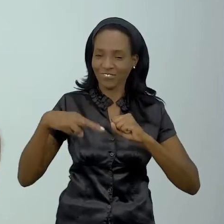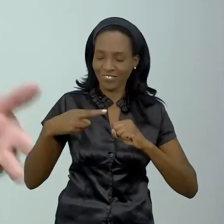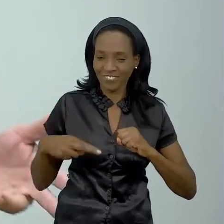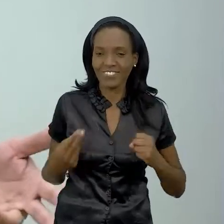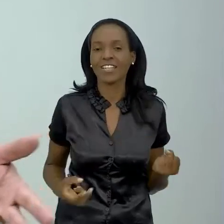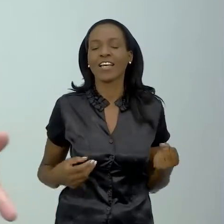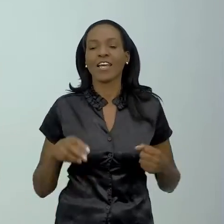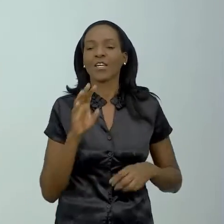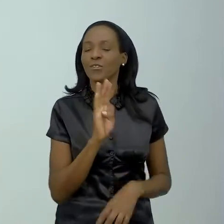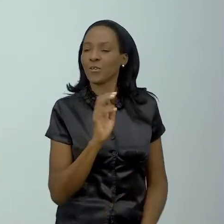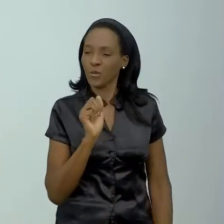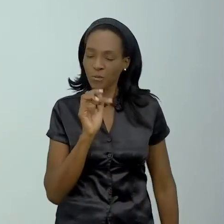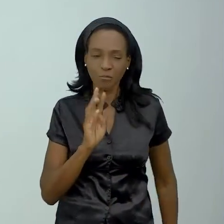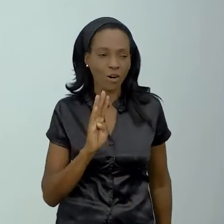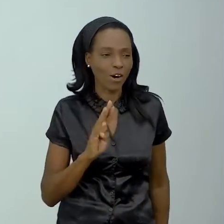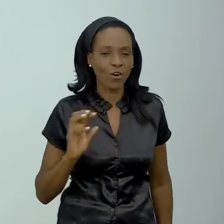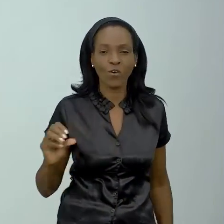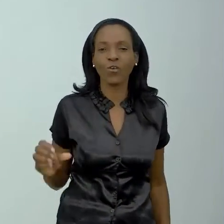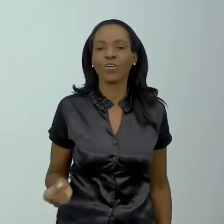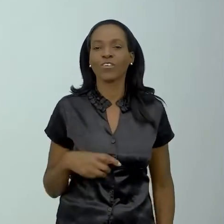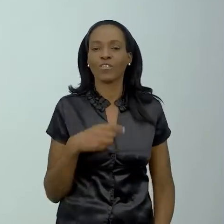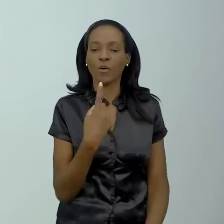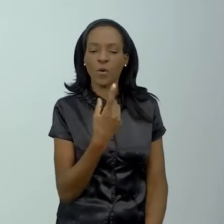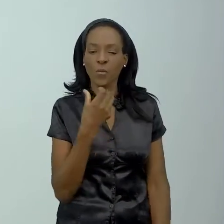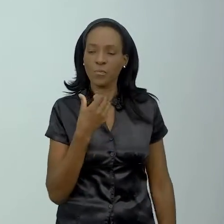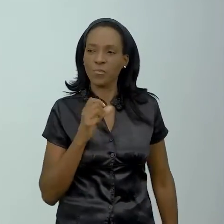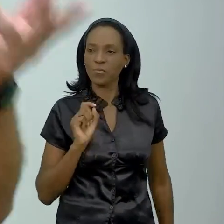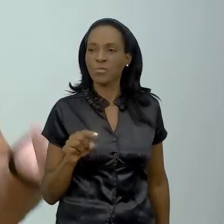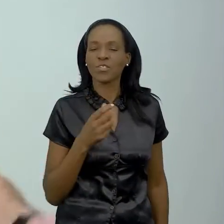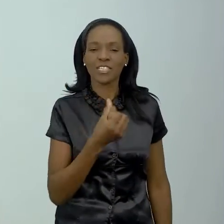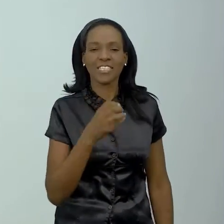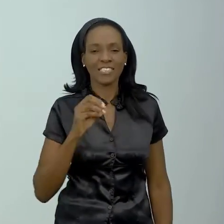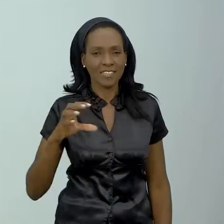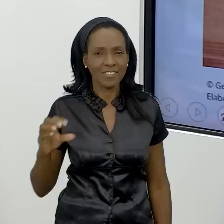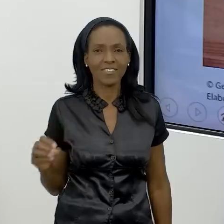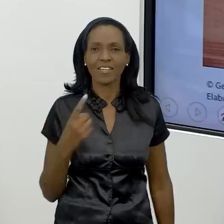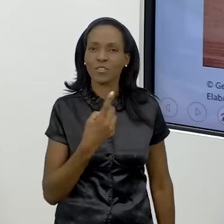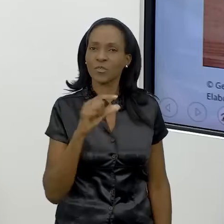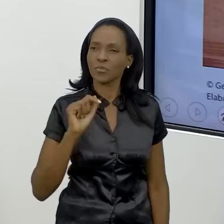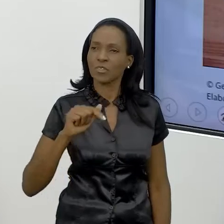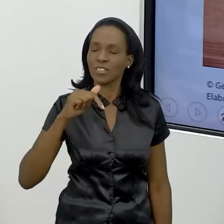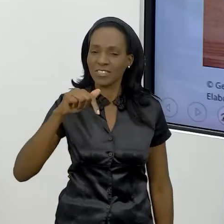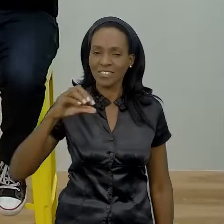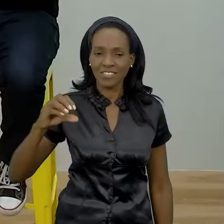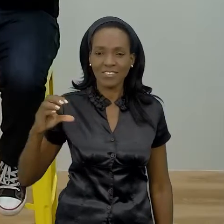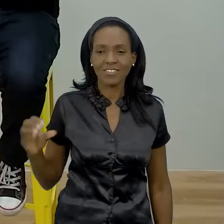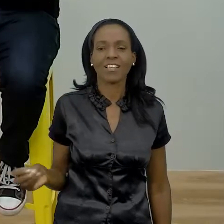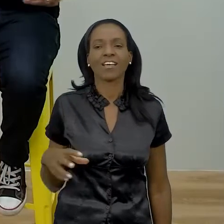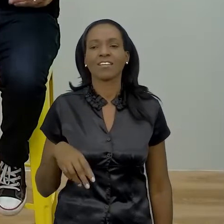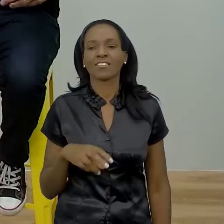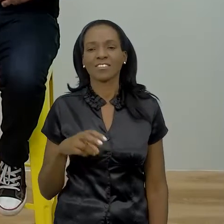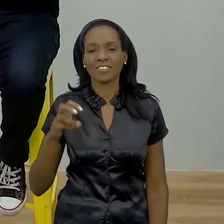1600. Tanto que a gente fala assim, professora Fabiana, os 1600, 1700, né? Quinhentismo,